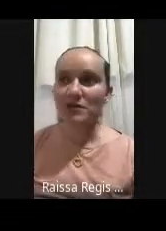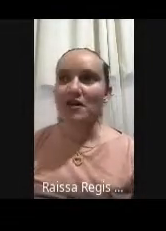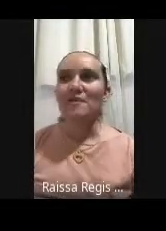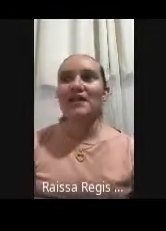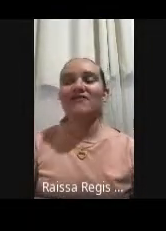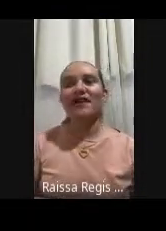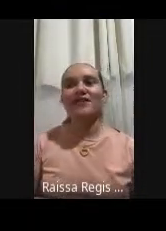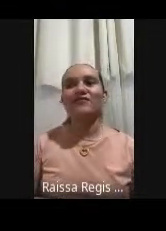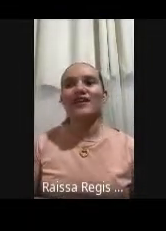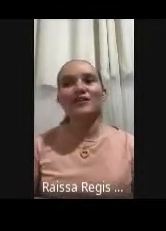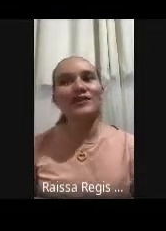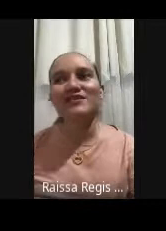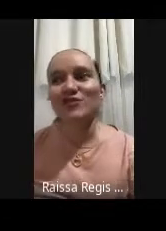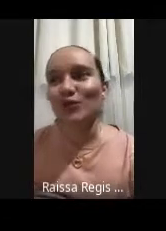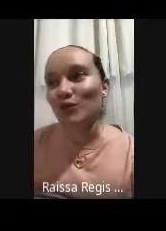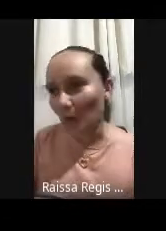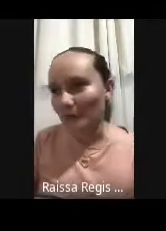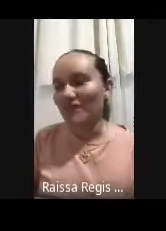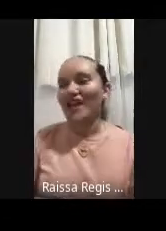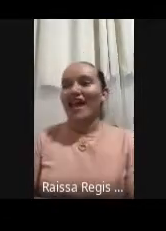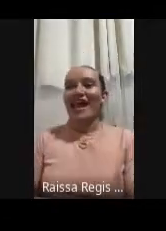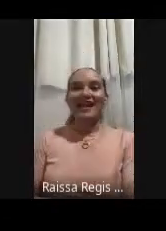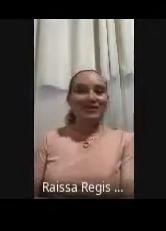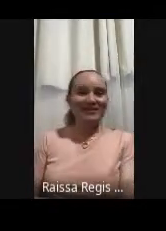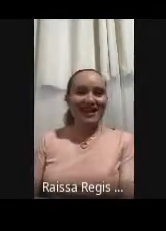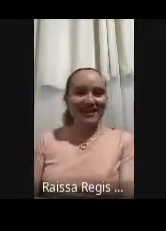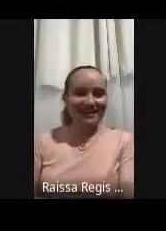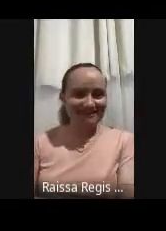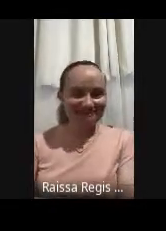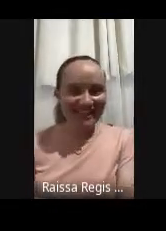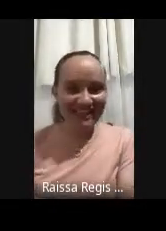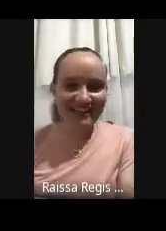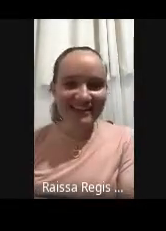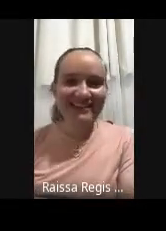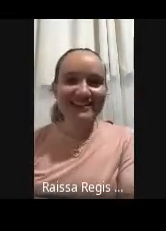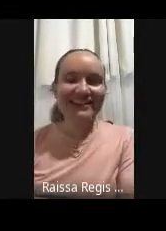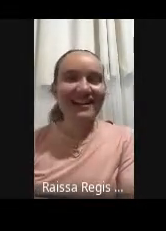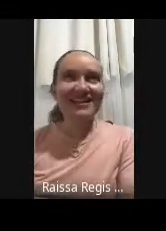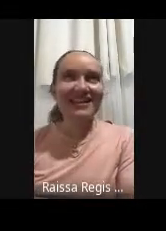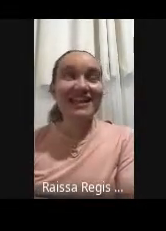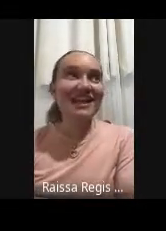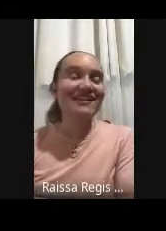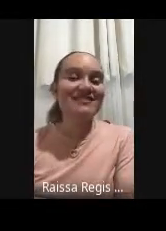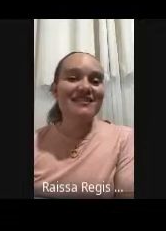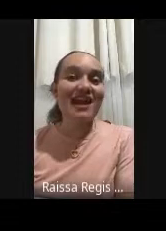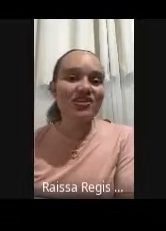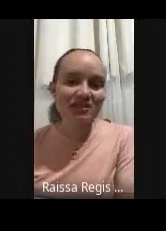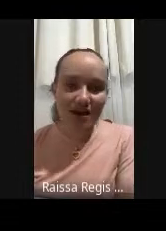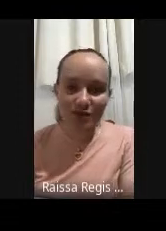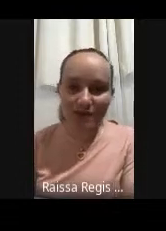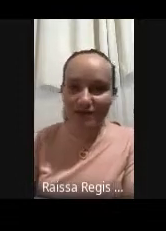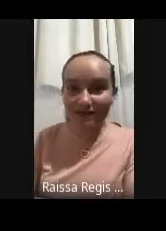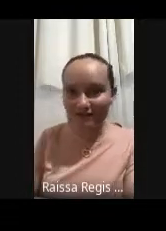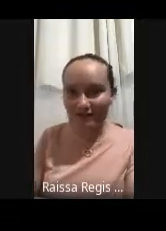menos, pela Valerie Sutton. Ela é uma dançarina e ela quis